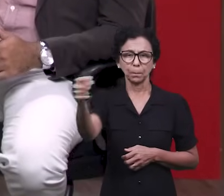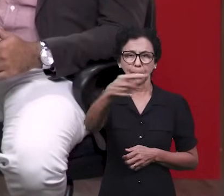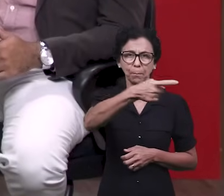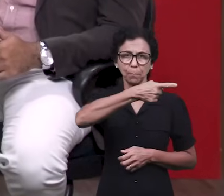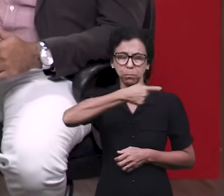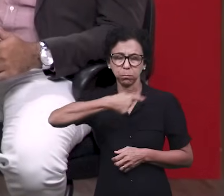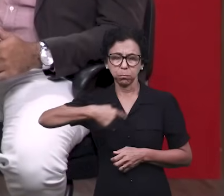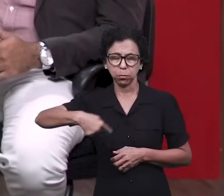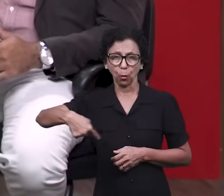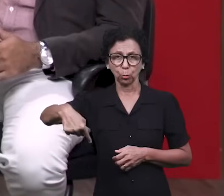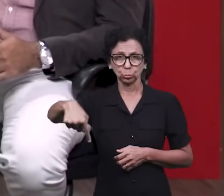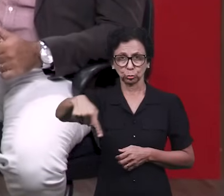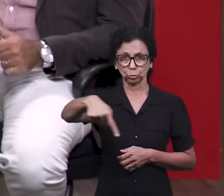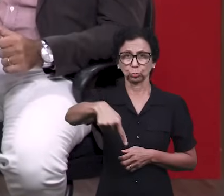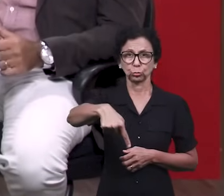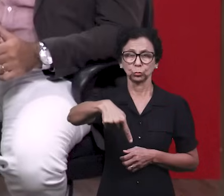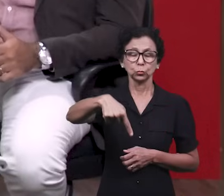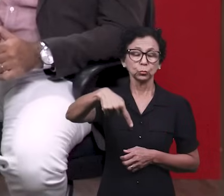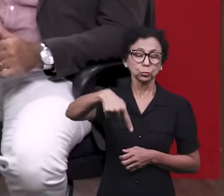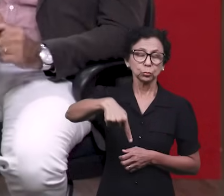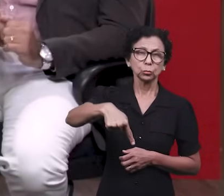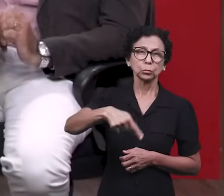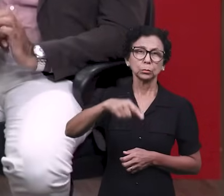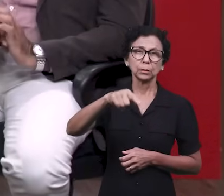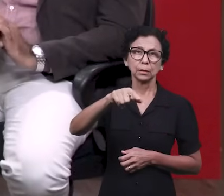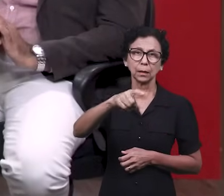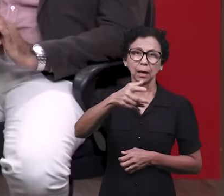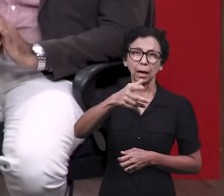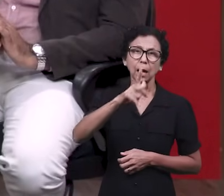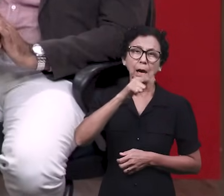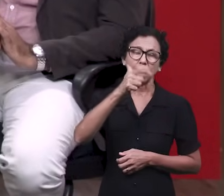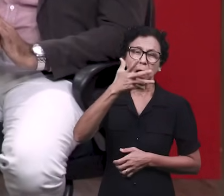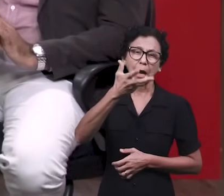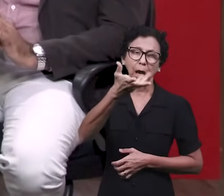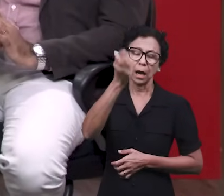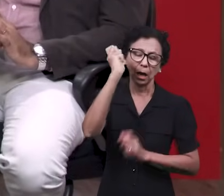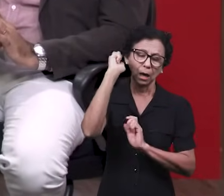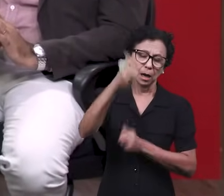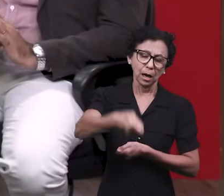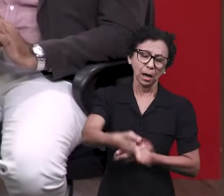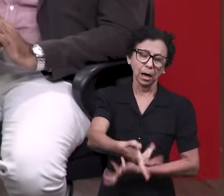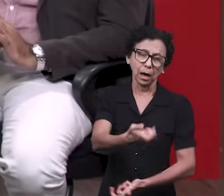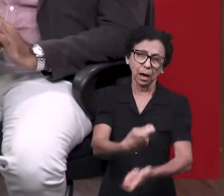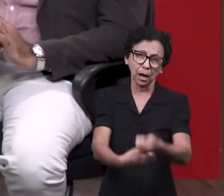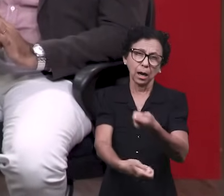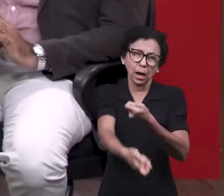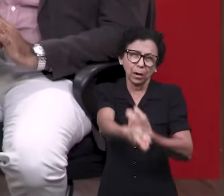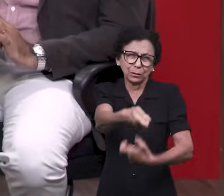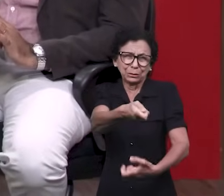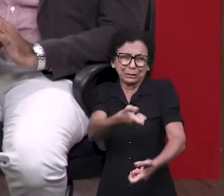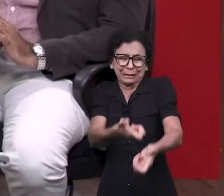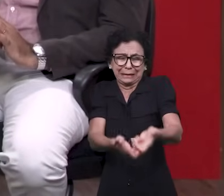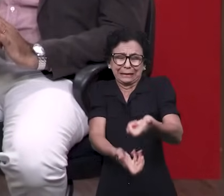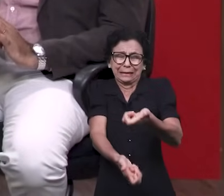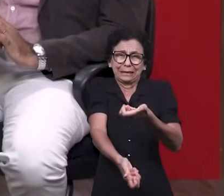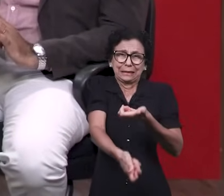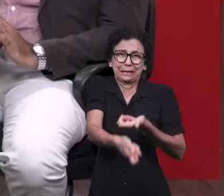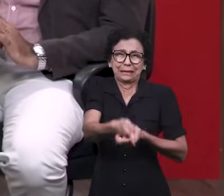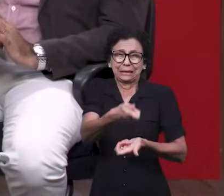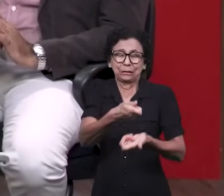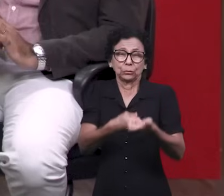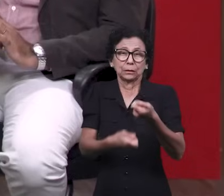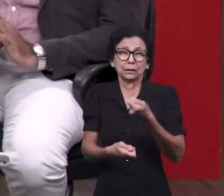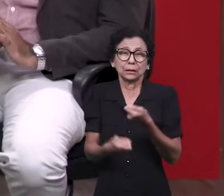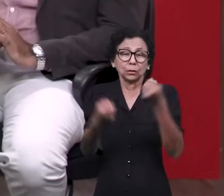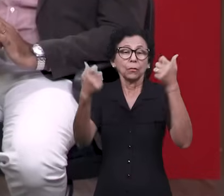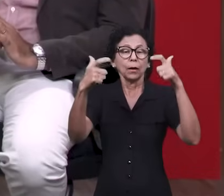eram locais de encontro. Vinham os pastores, e ali como ali a água era muito importante, era um